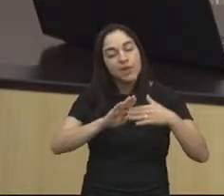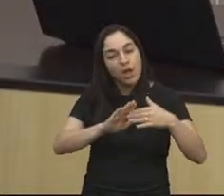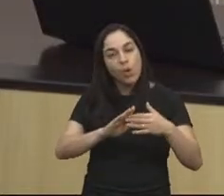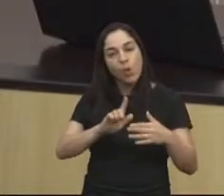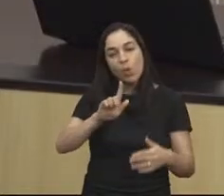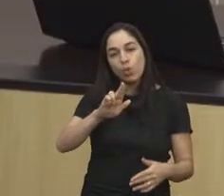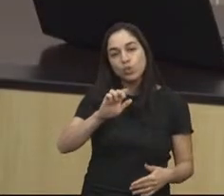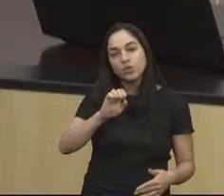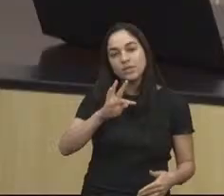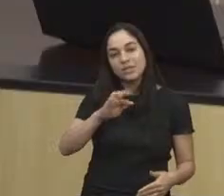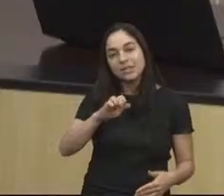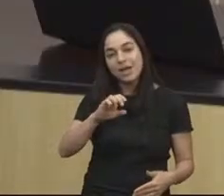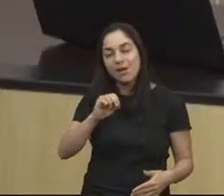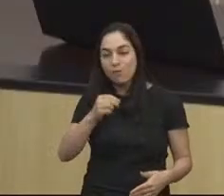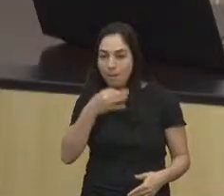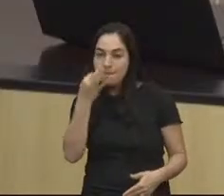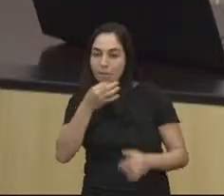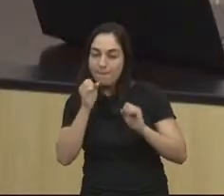Gustavo, pode falar? Fica à vontade.